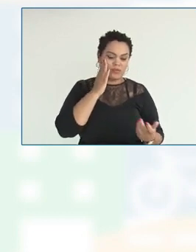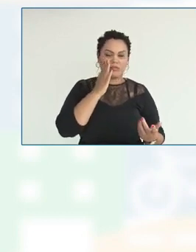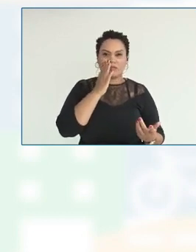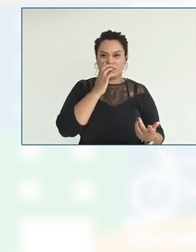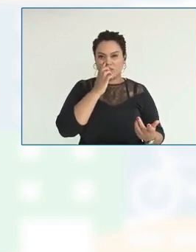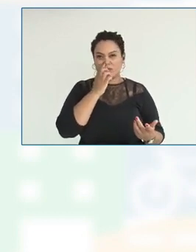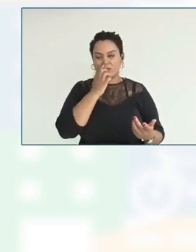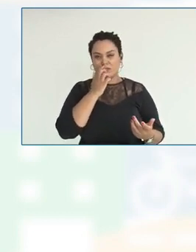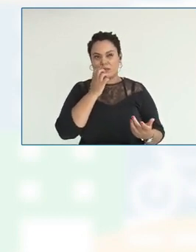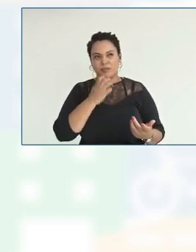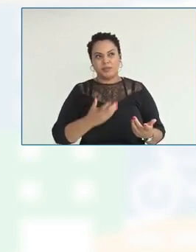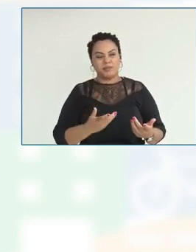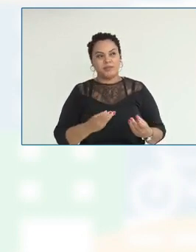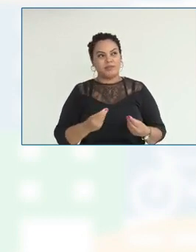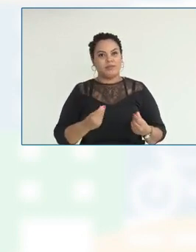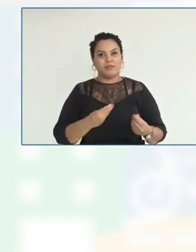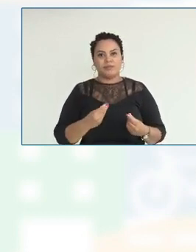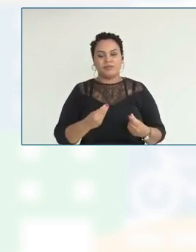de